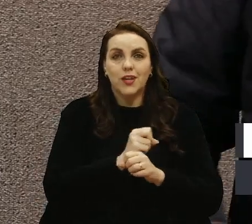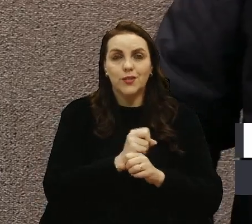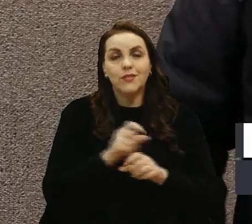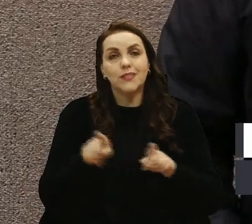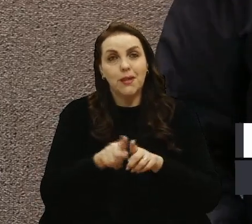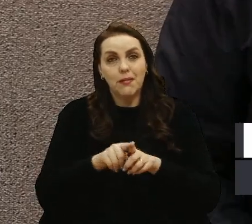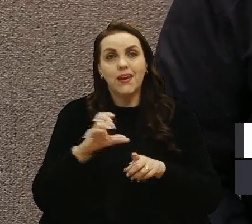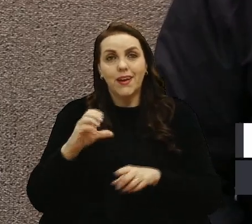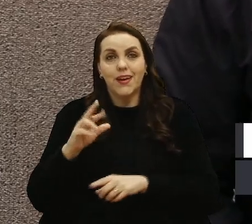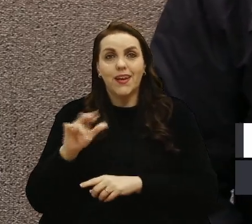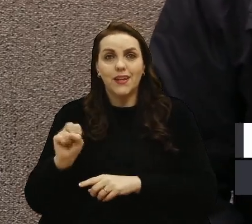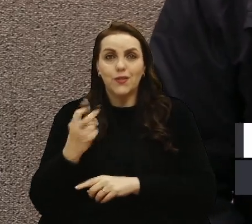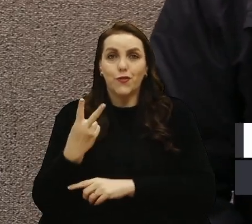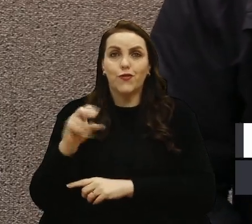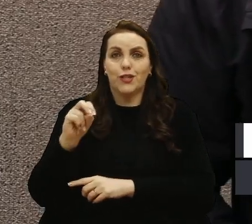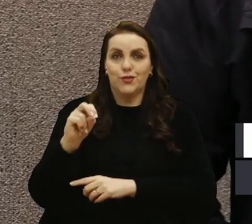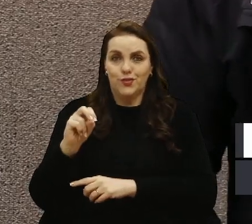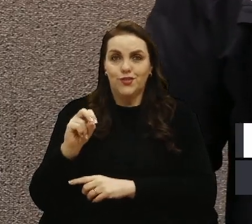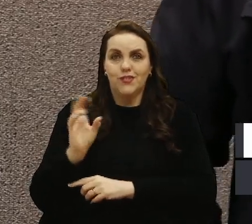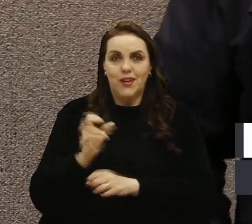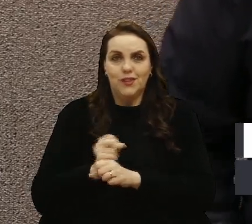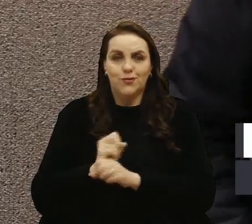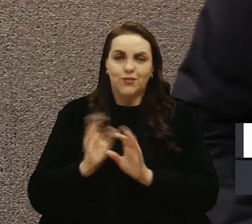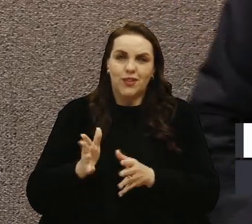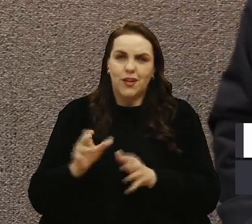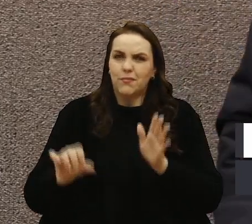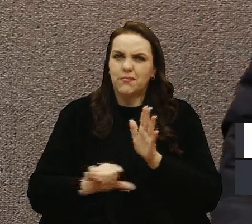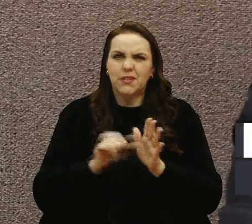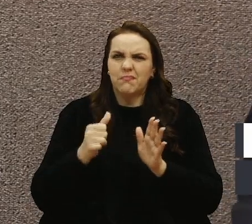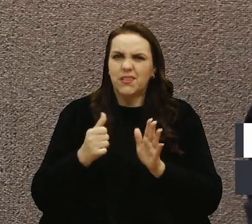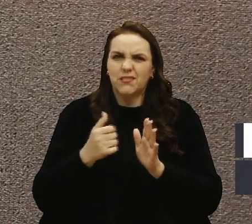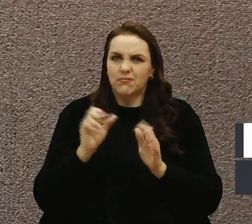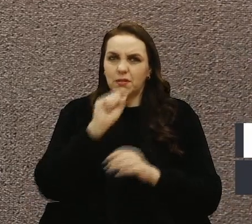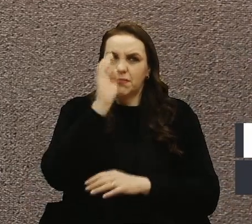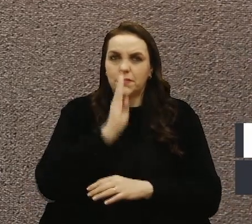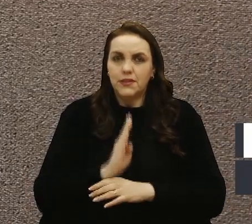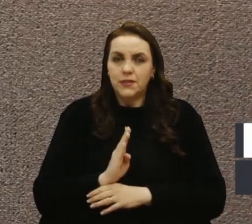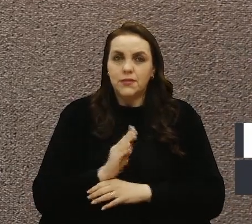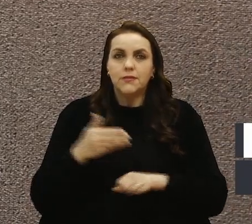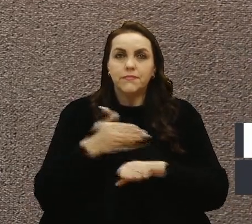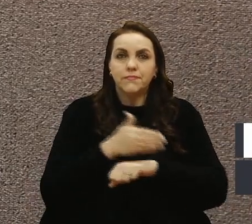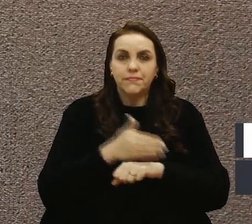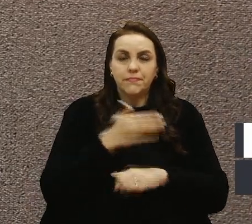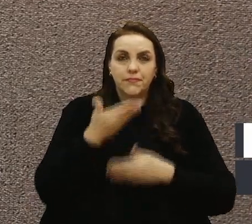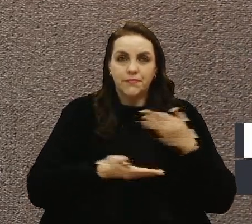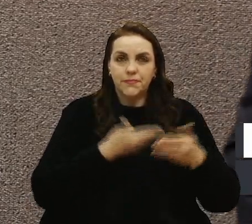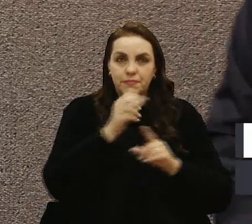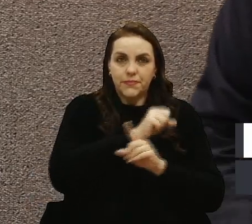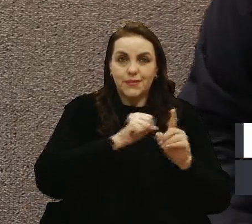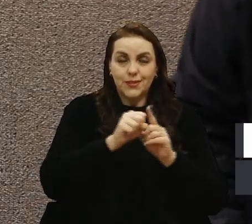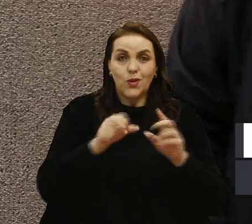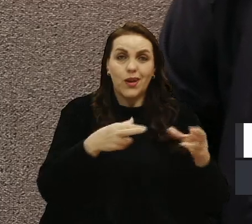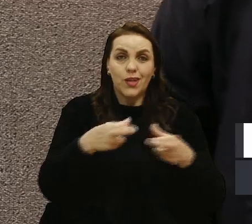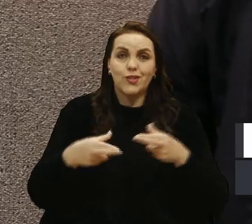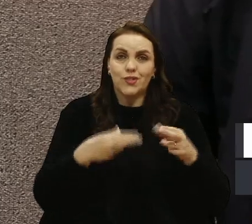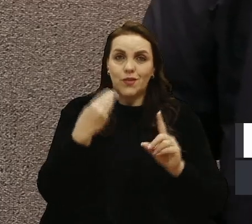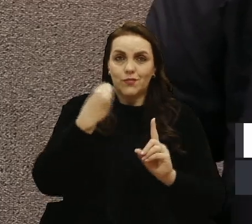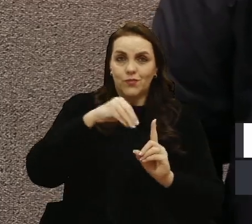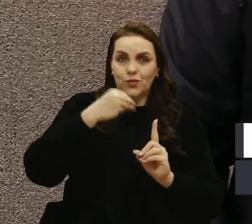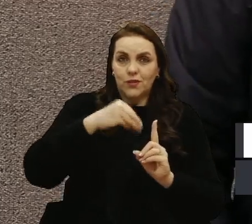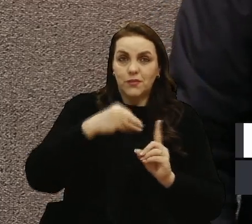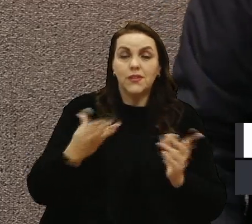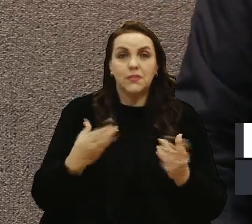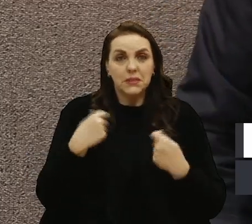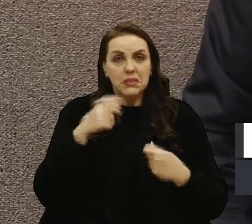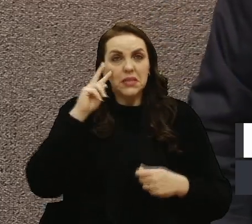um dos primeiros do Brasil. Então é uma porta de entrada da assistência social, uma região ali vulnerável, que a gente